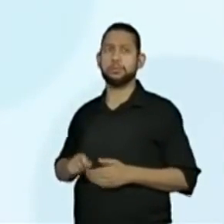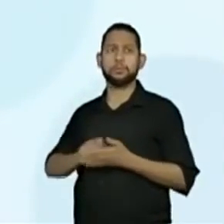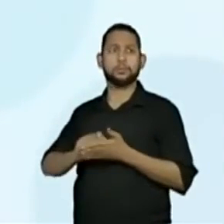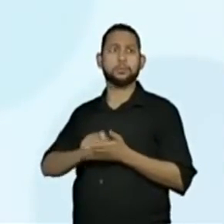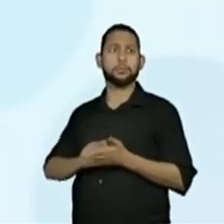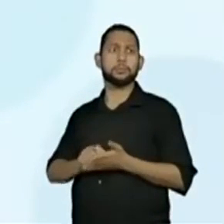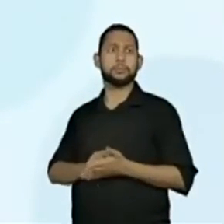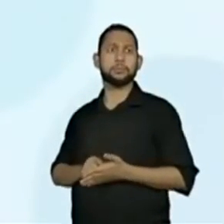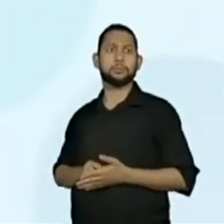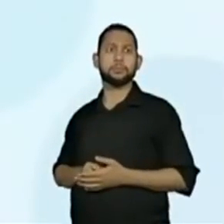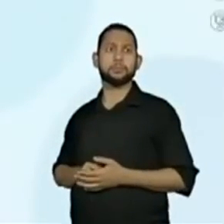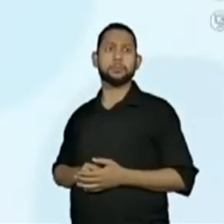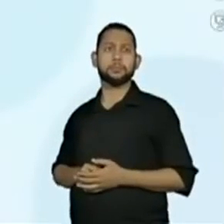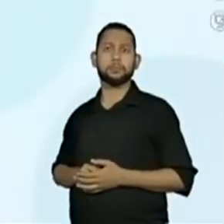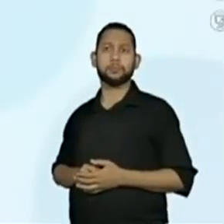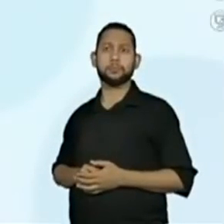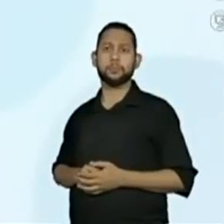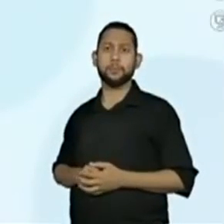borrachinha